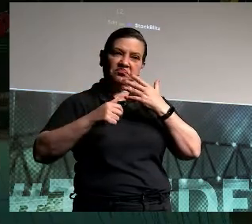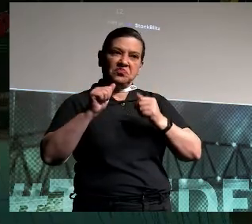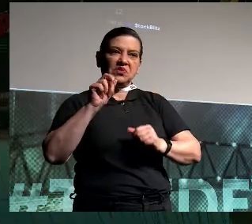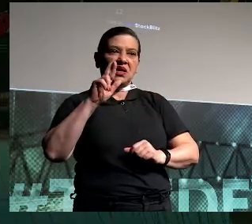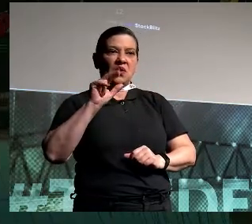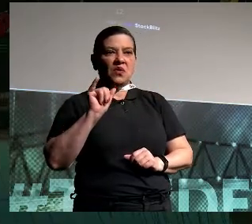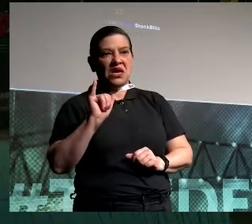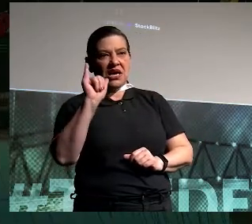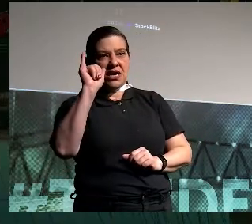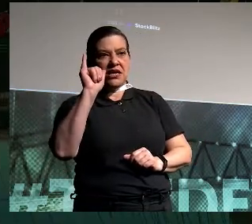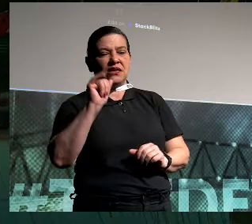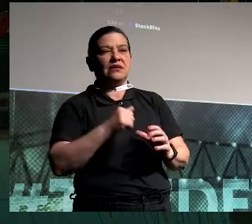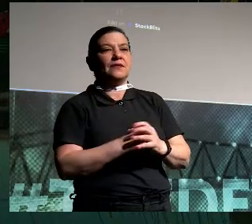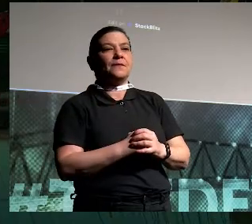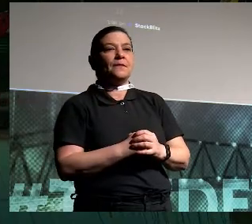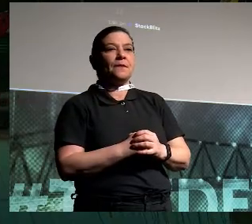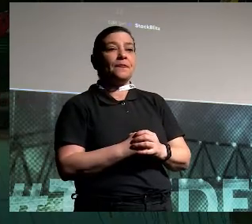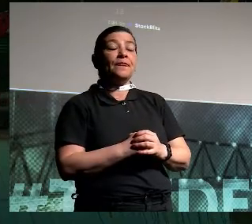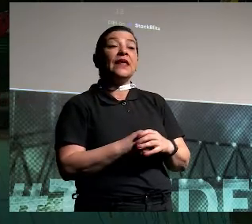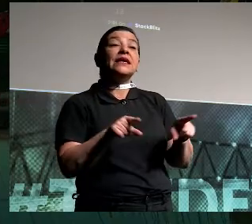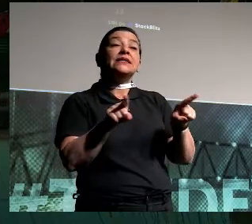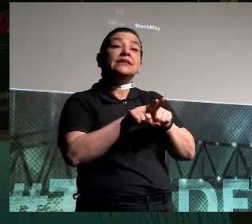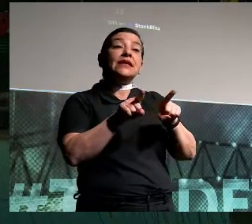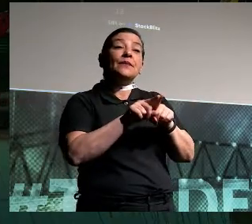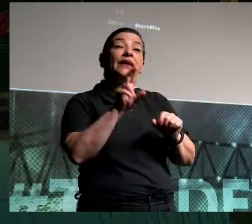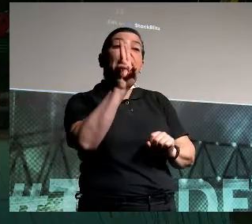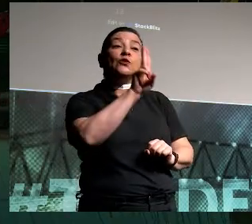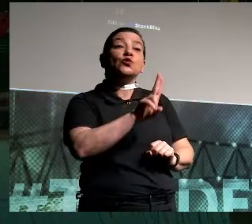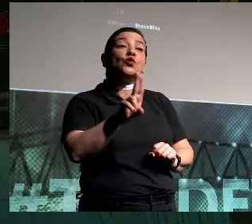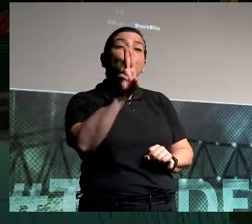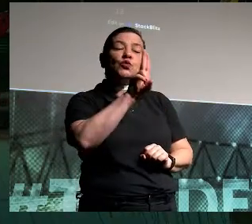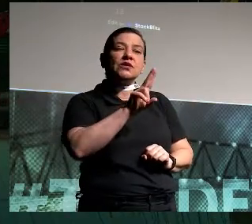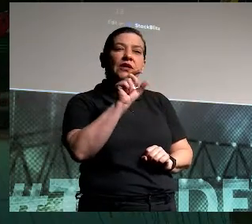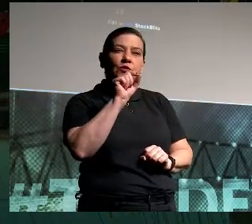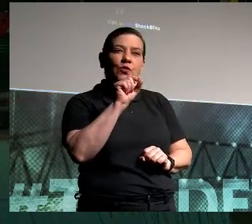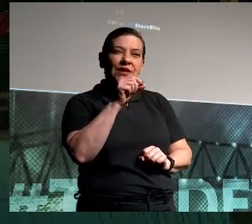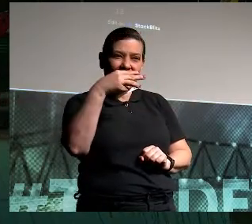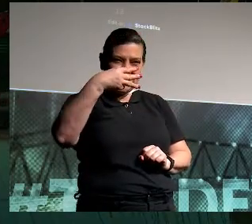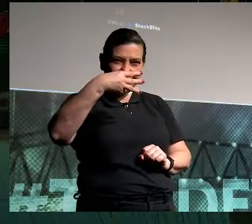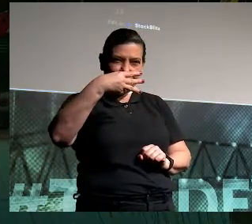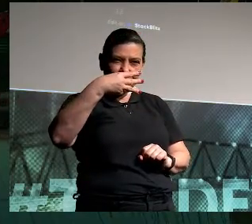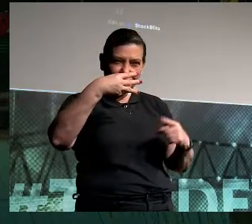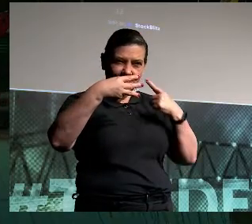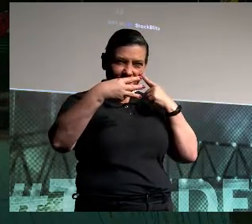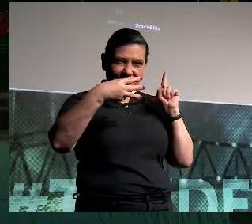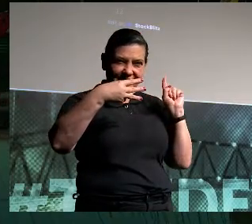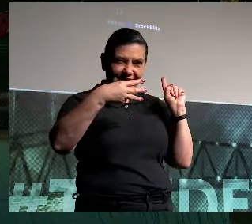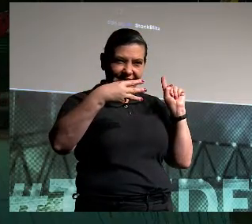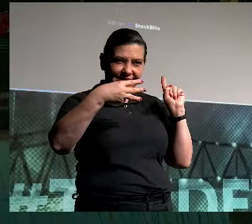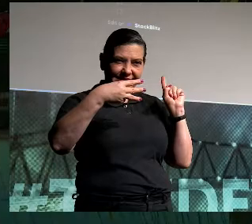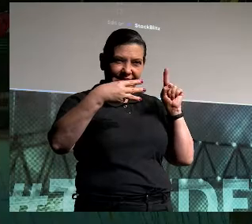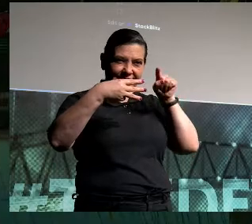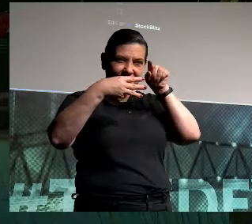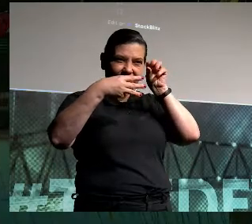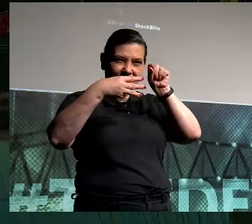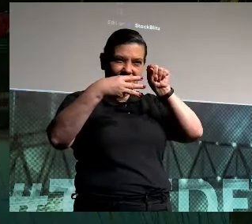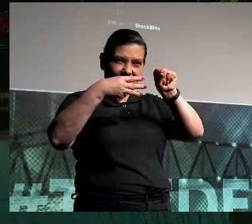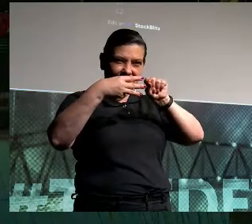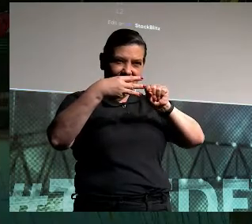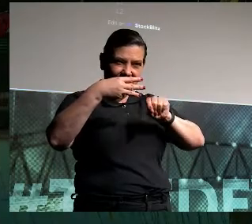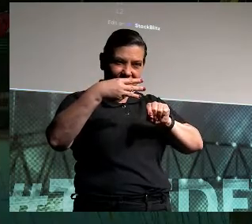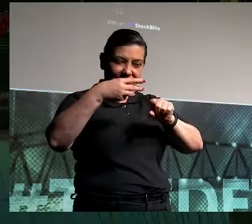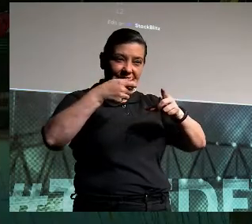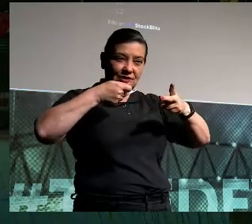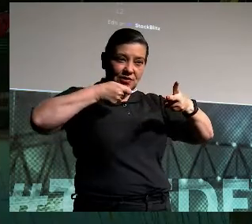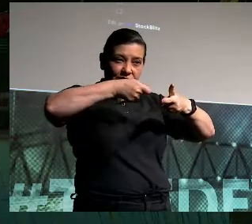declarando aqui de qualquer coisa, tudo bem. Eu estou usando essa sintaxe de 3 pontinhos, é do JavaScript, não é do TypeScript, e eu estou falando que eu estou recebendo